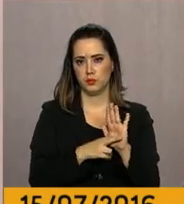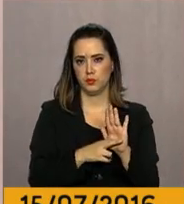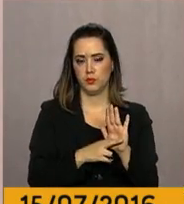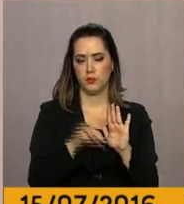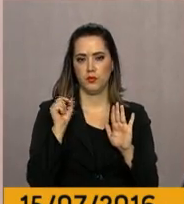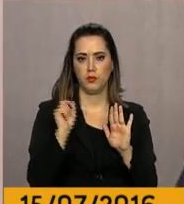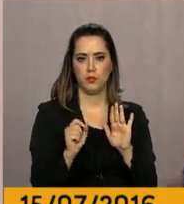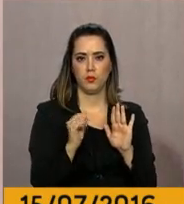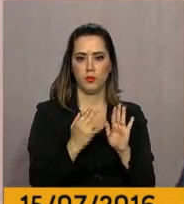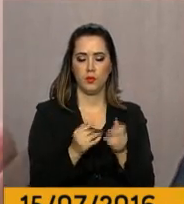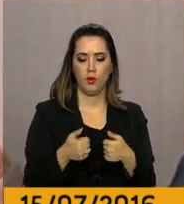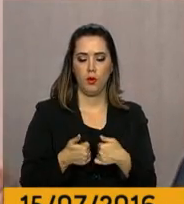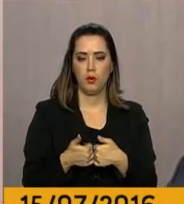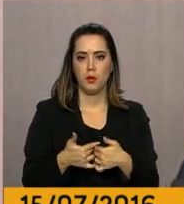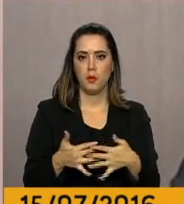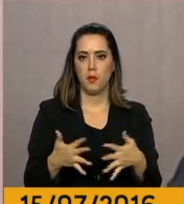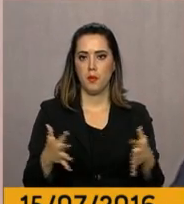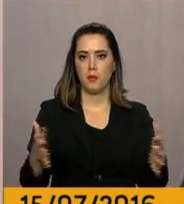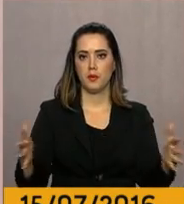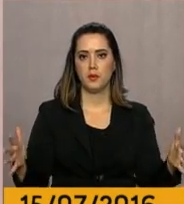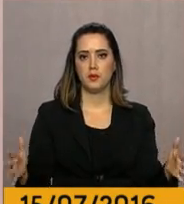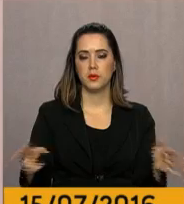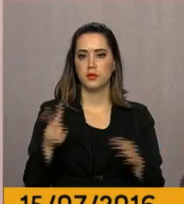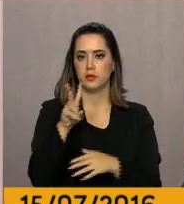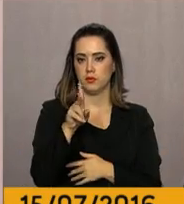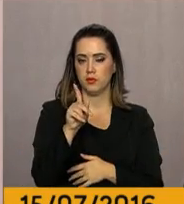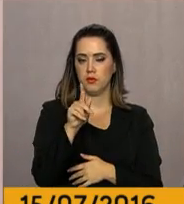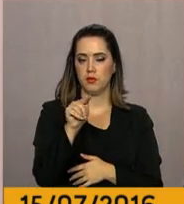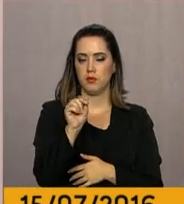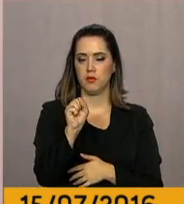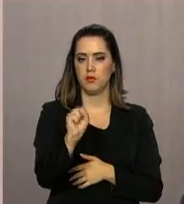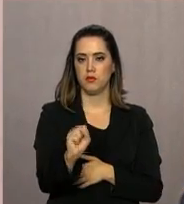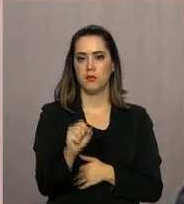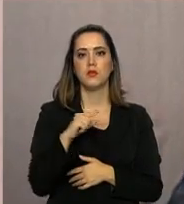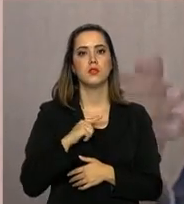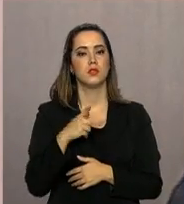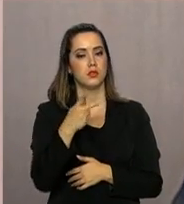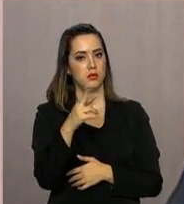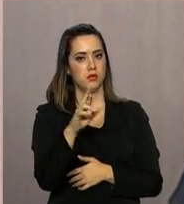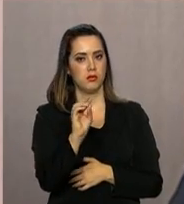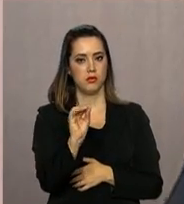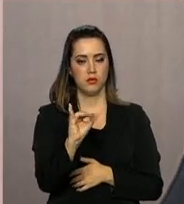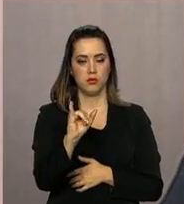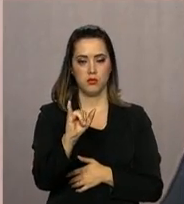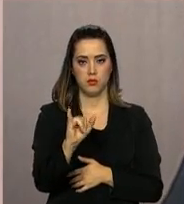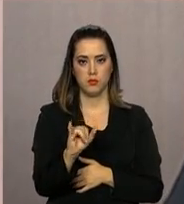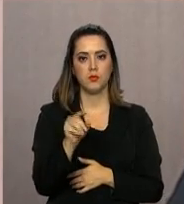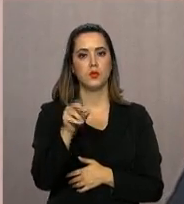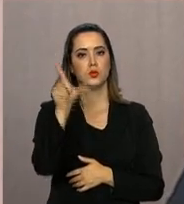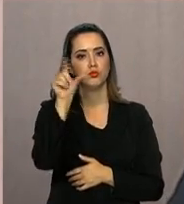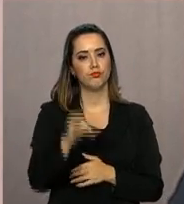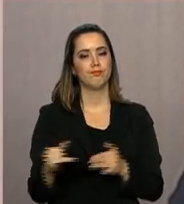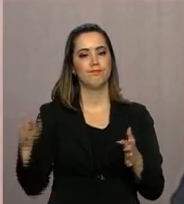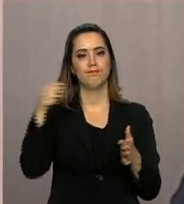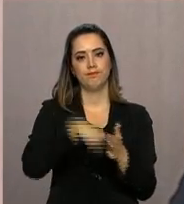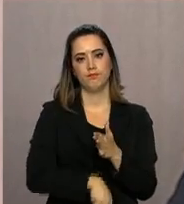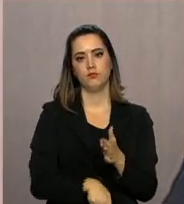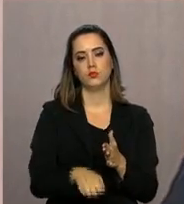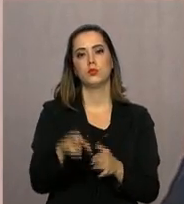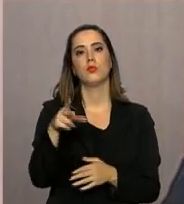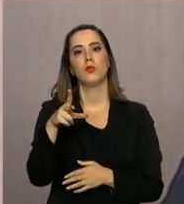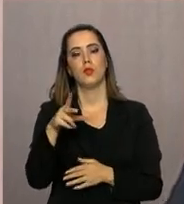central ampliação de vagas para o ProUni, reduzindo a carga tributária